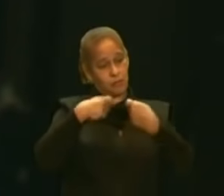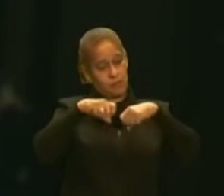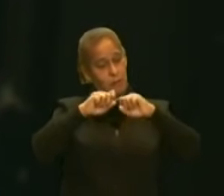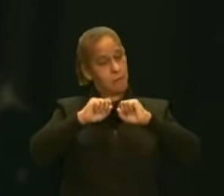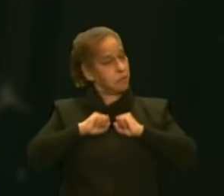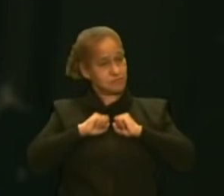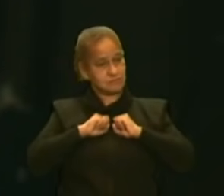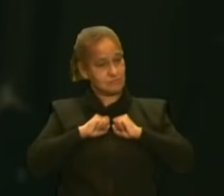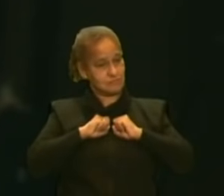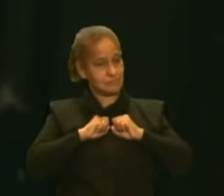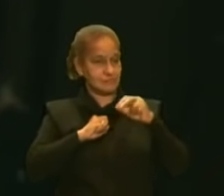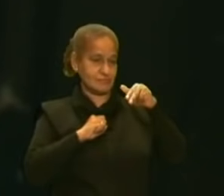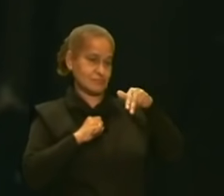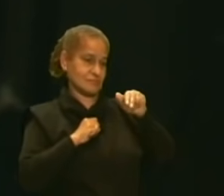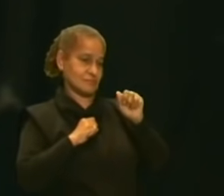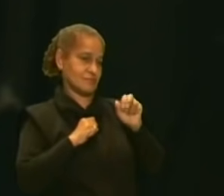mesmo.